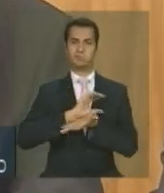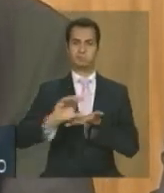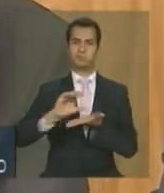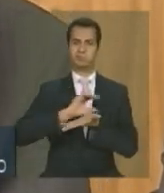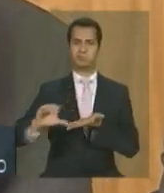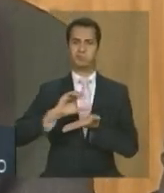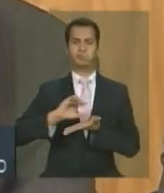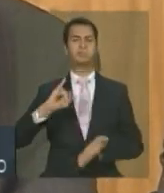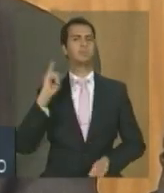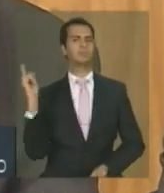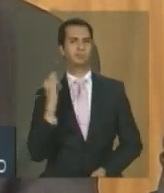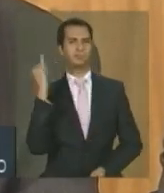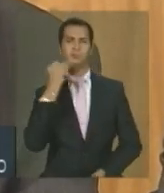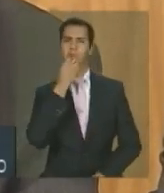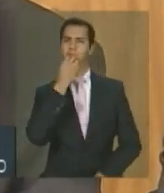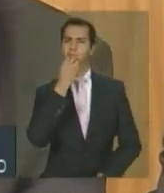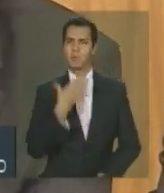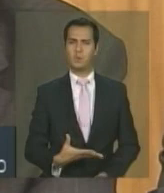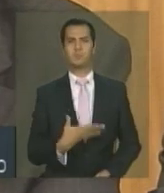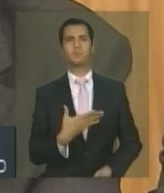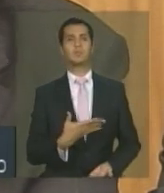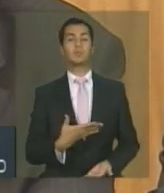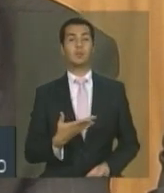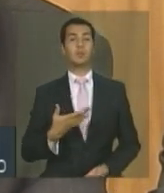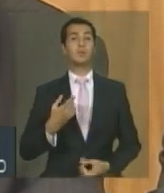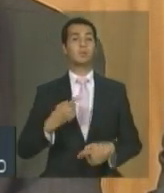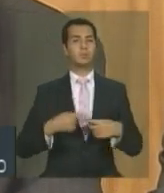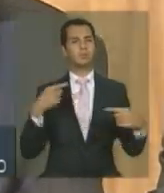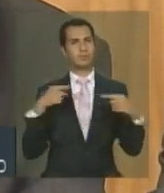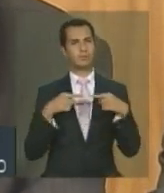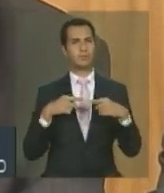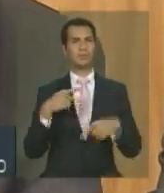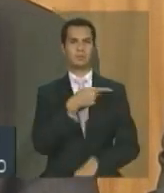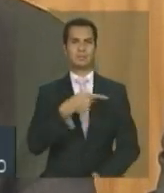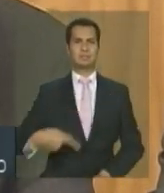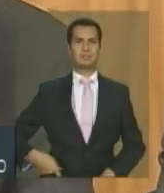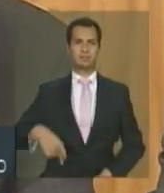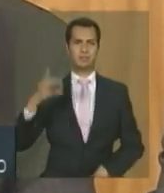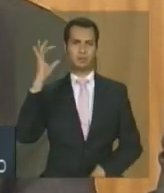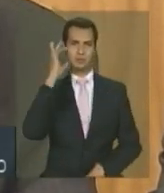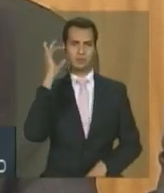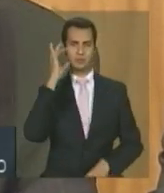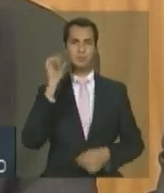do que o governo da presidenta Dilma está construindo